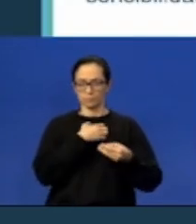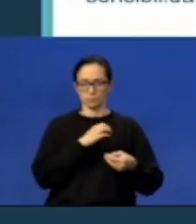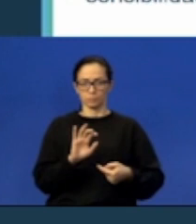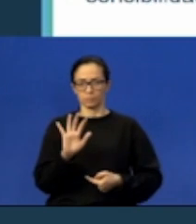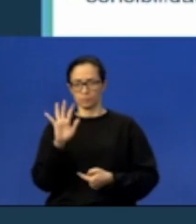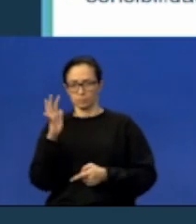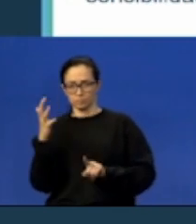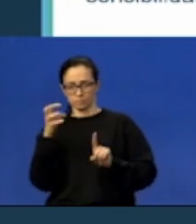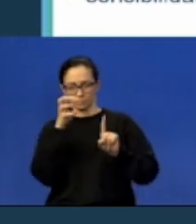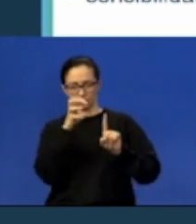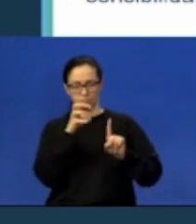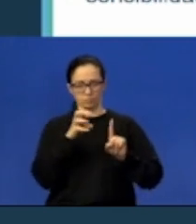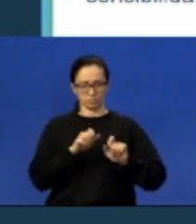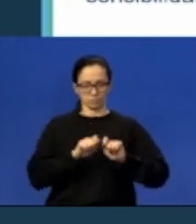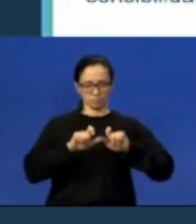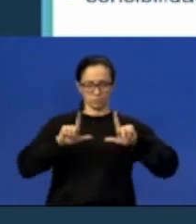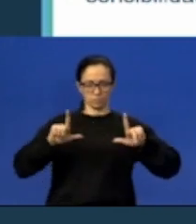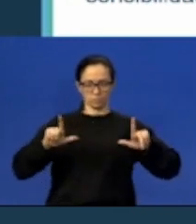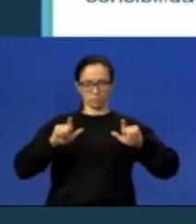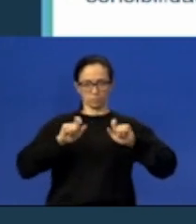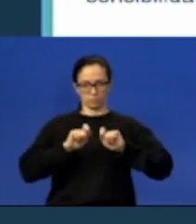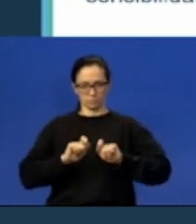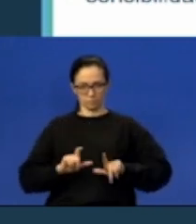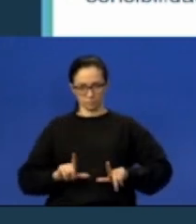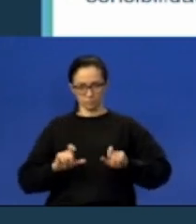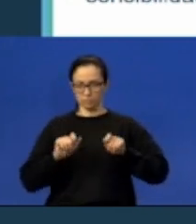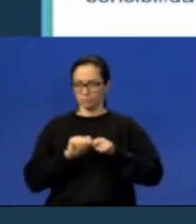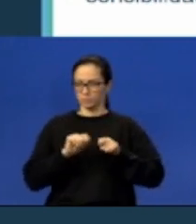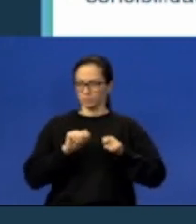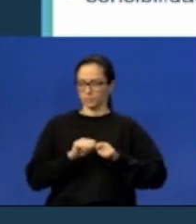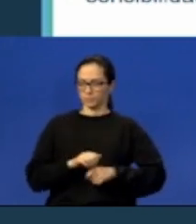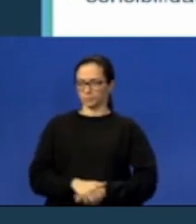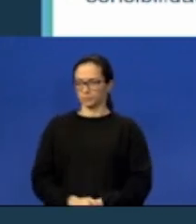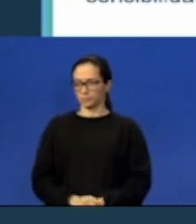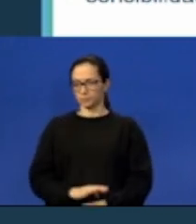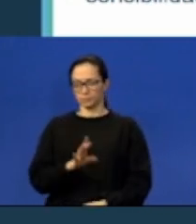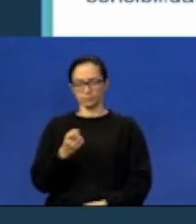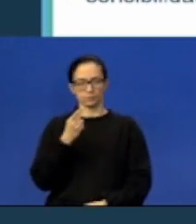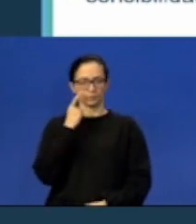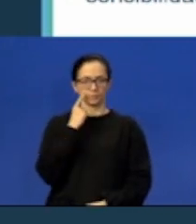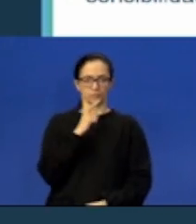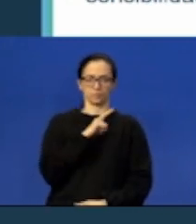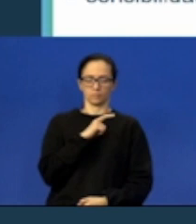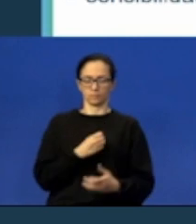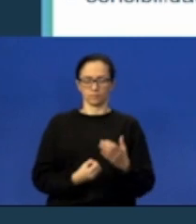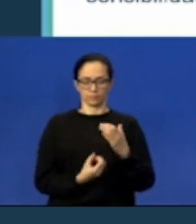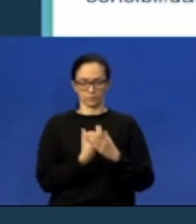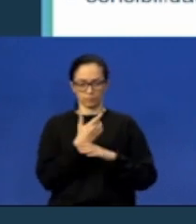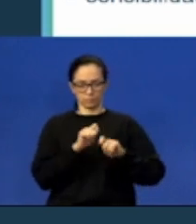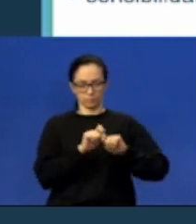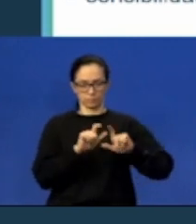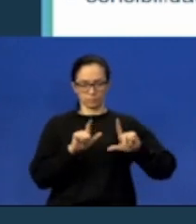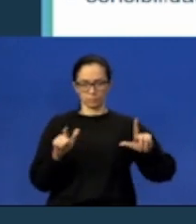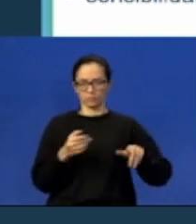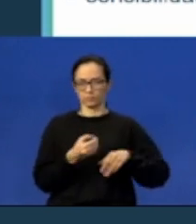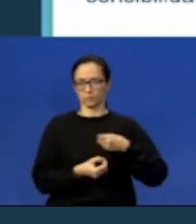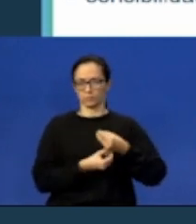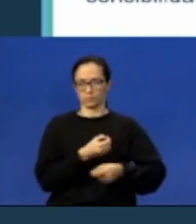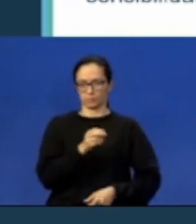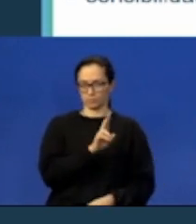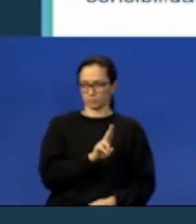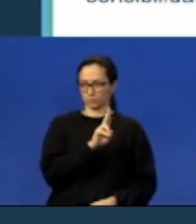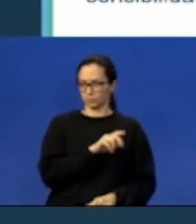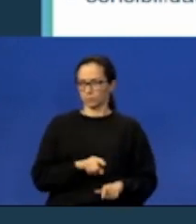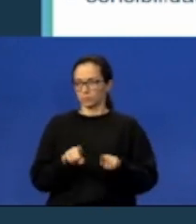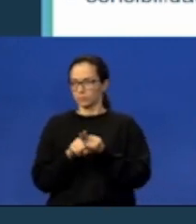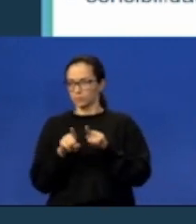vão influenciar na densidade radiográfica. O tipo específico do material de que o objeto é formado, por exemplo, a